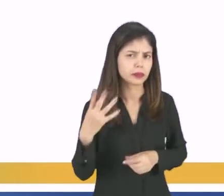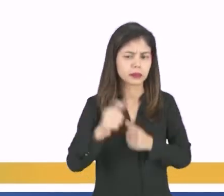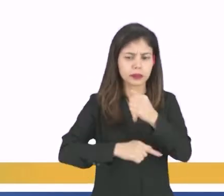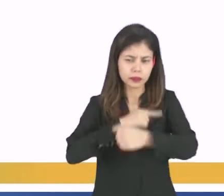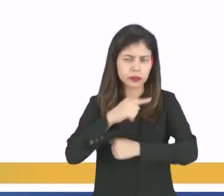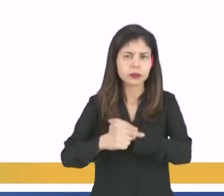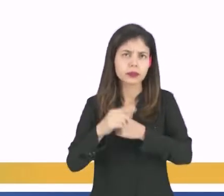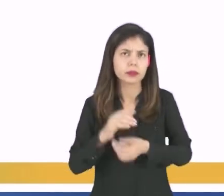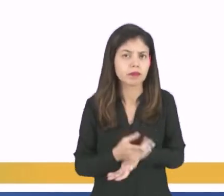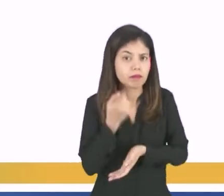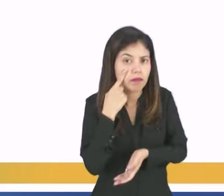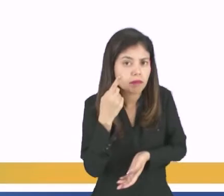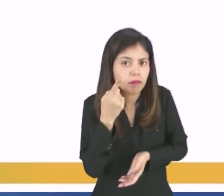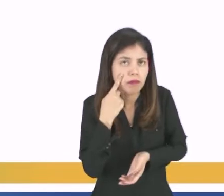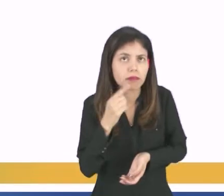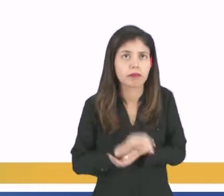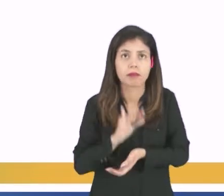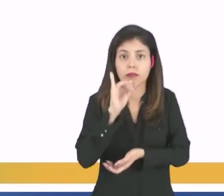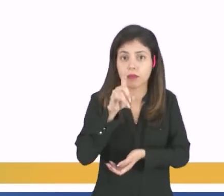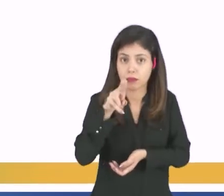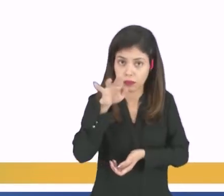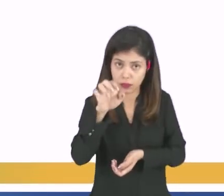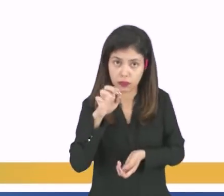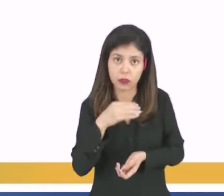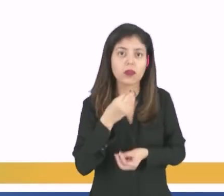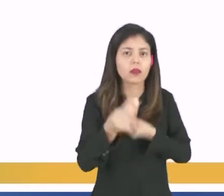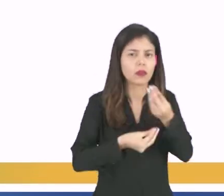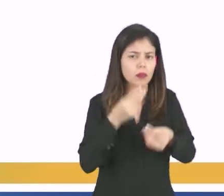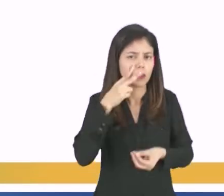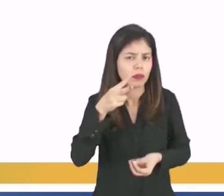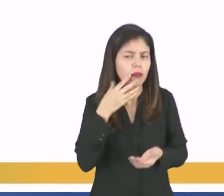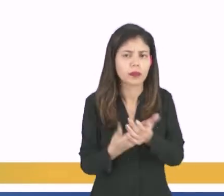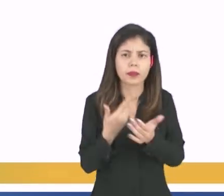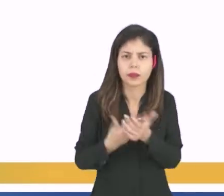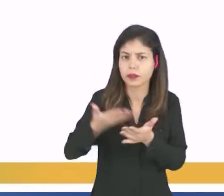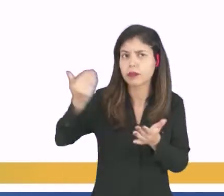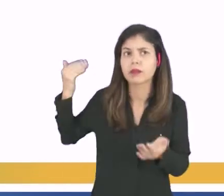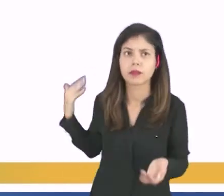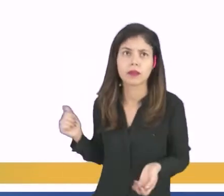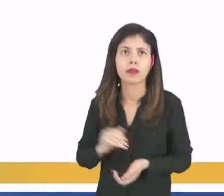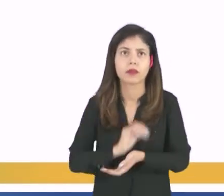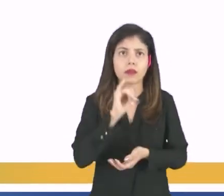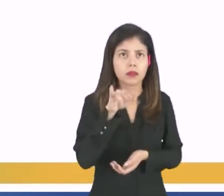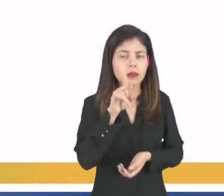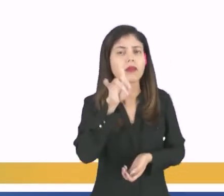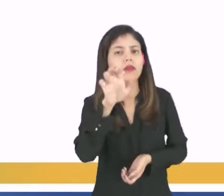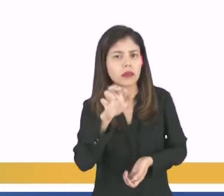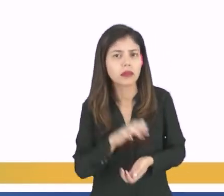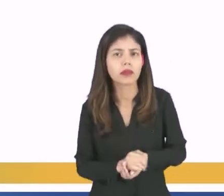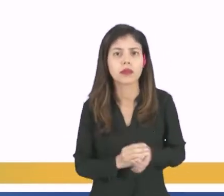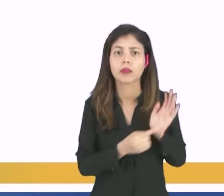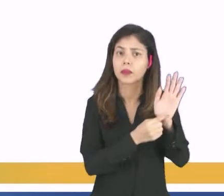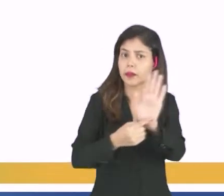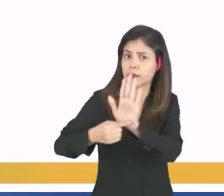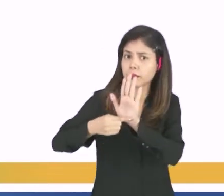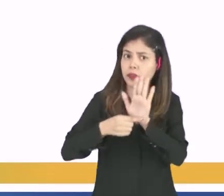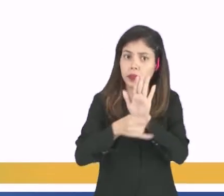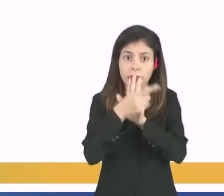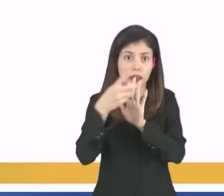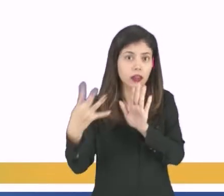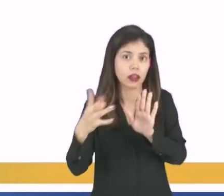de átomos? Olhando para o índice, como a gente viu nas aulas anteriores. Então, o índice, ele indica